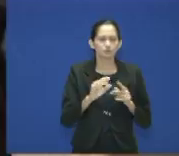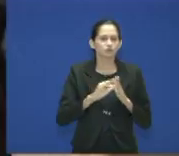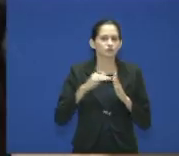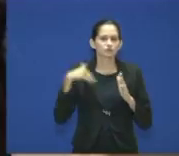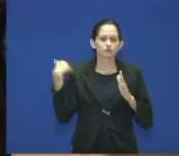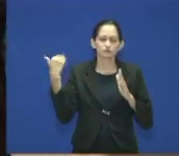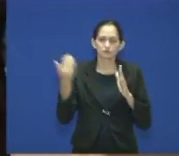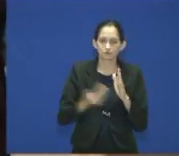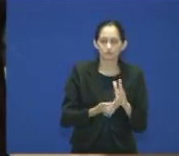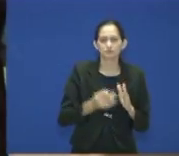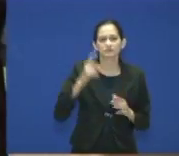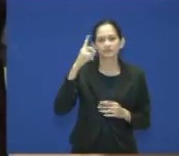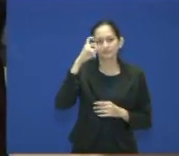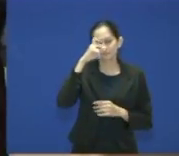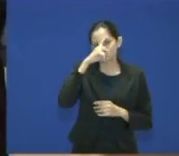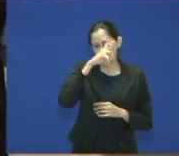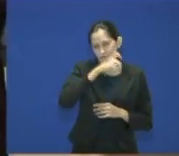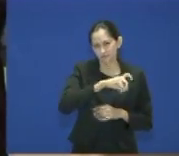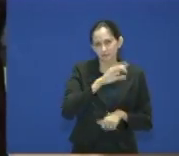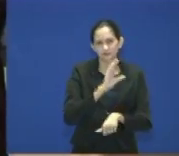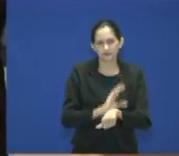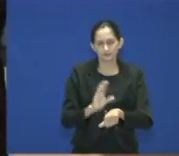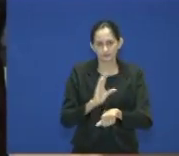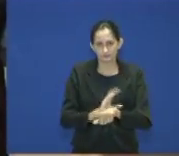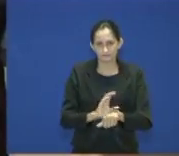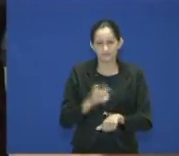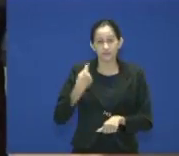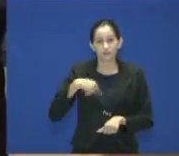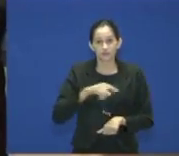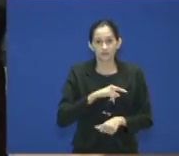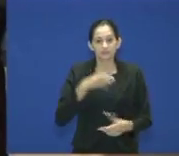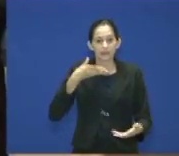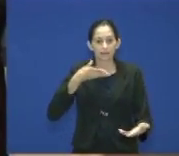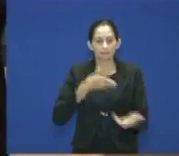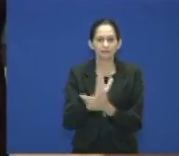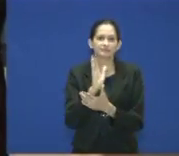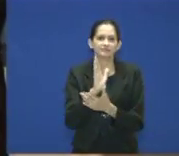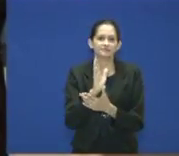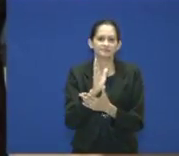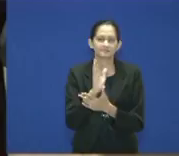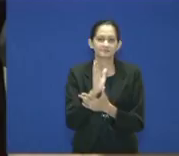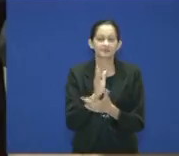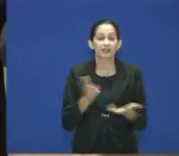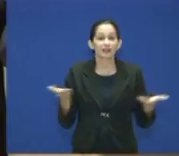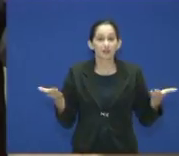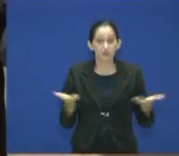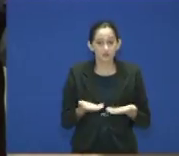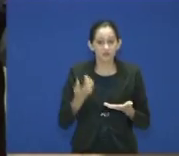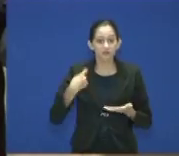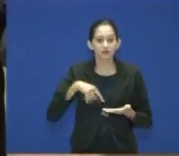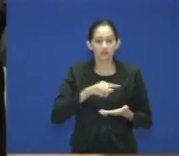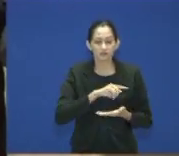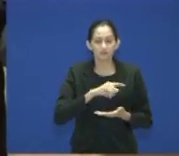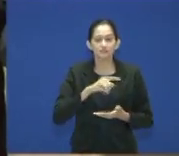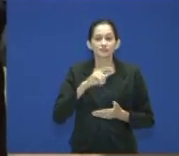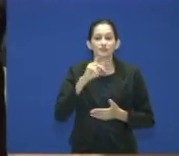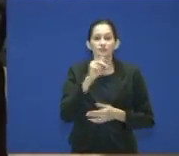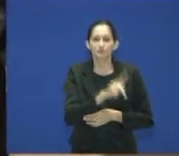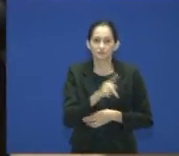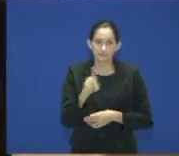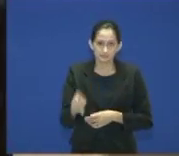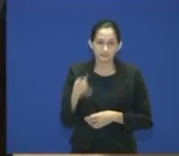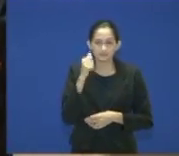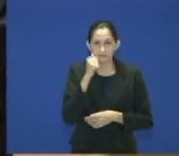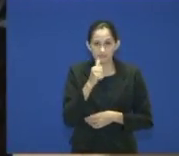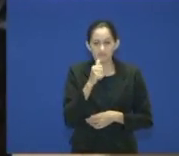as dificuldades do curso. Estamos aprovados e agora somos professores e professoras.